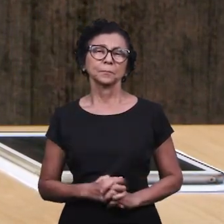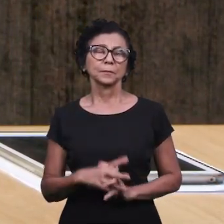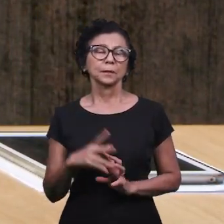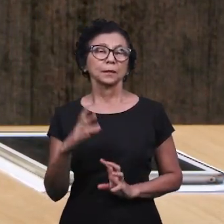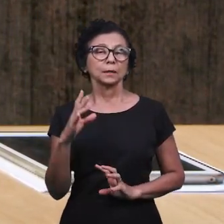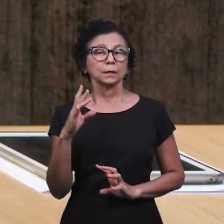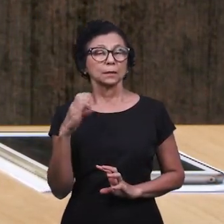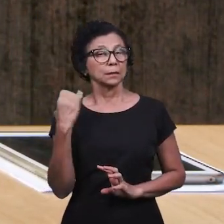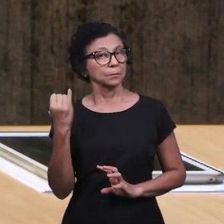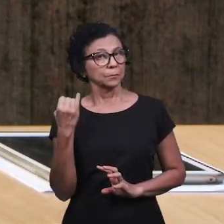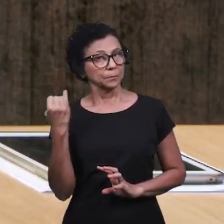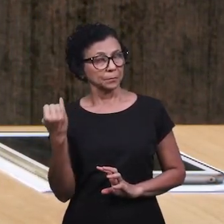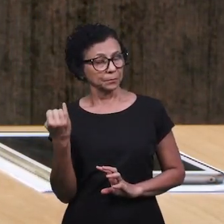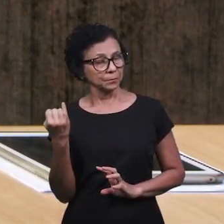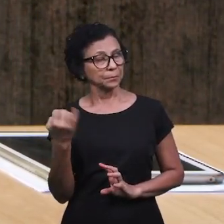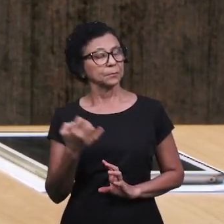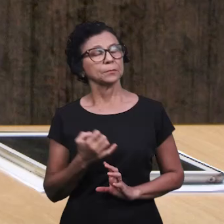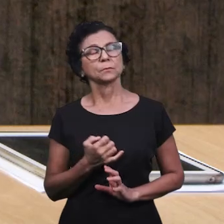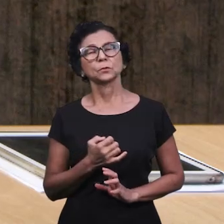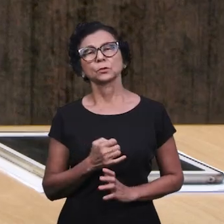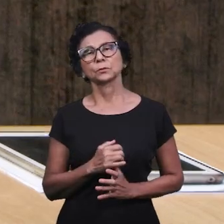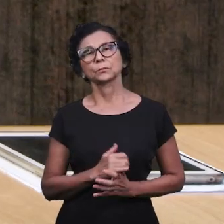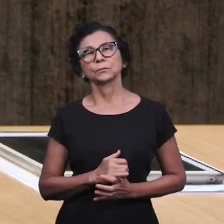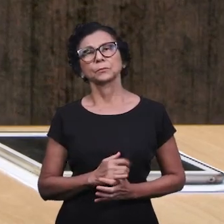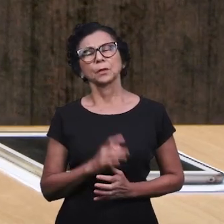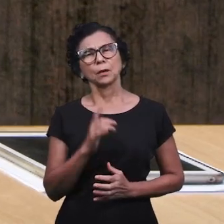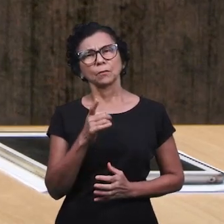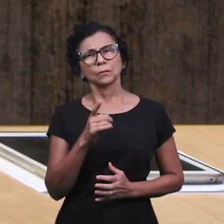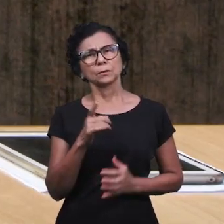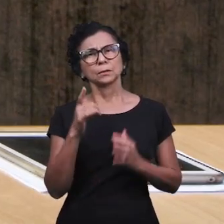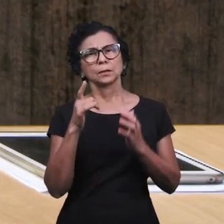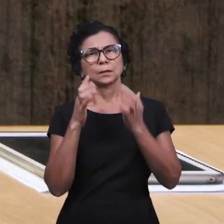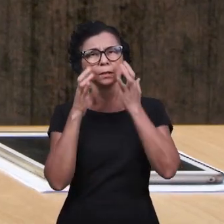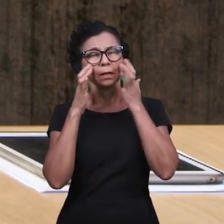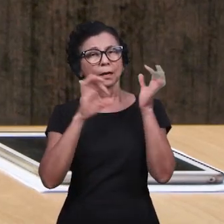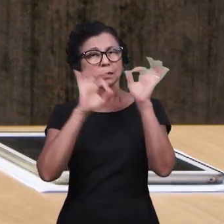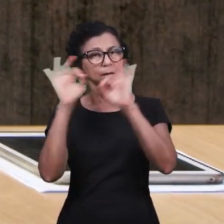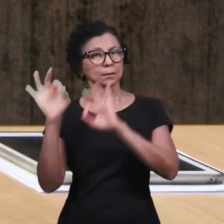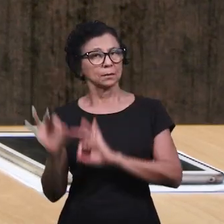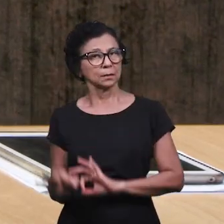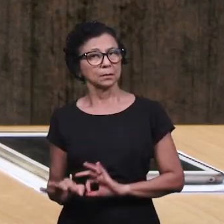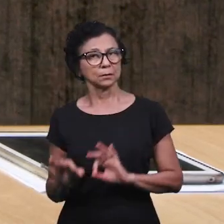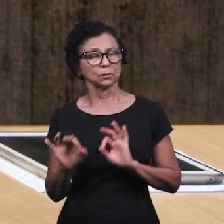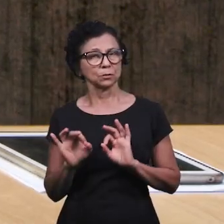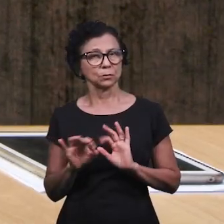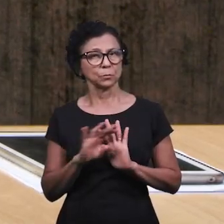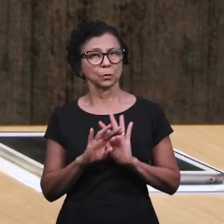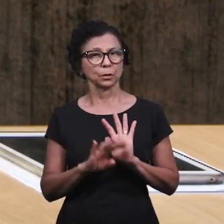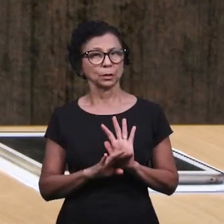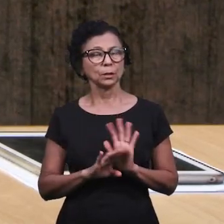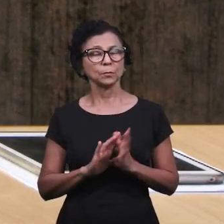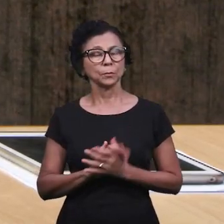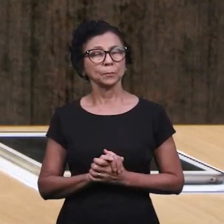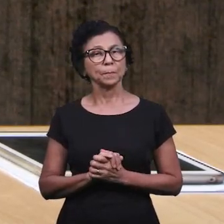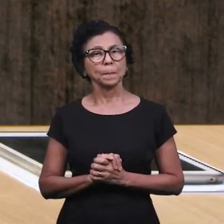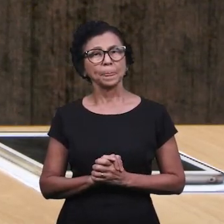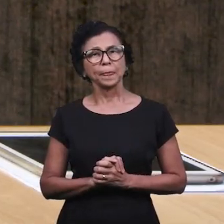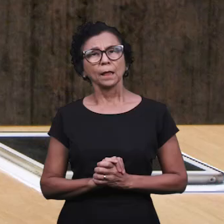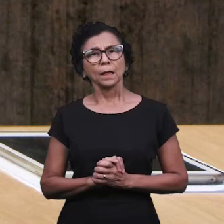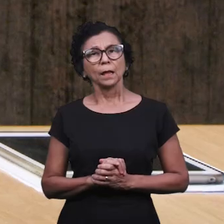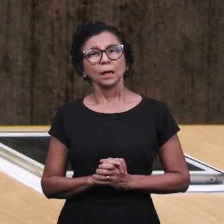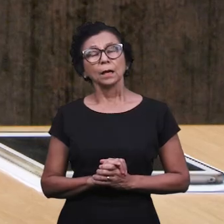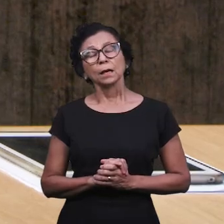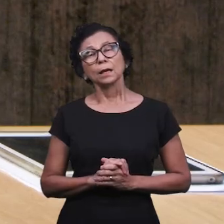colocarmos para os irmãos, para aqueles que nos assistem, para você que nos assiste, a importância e em qual momento esse texto foi